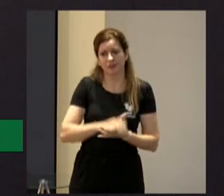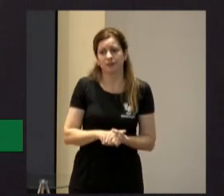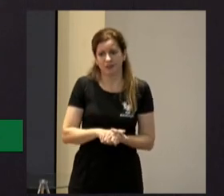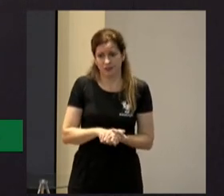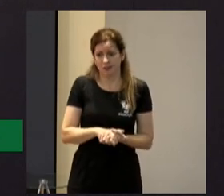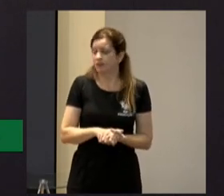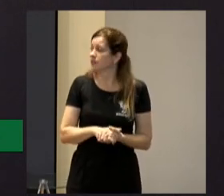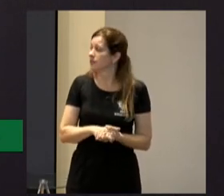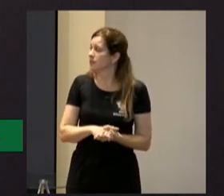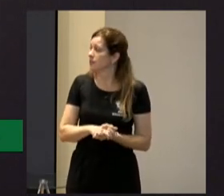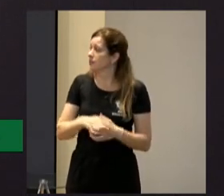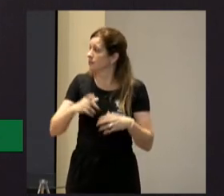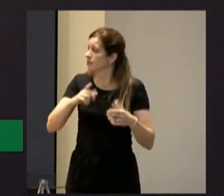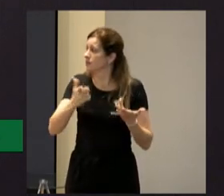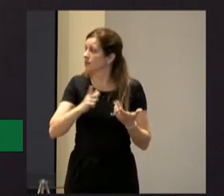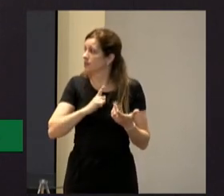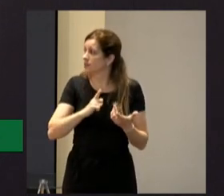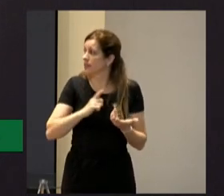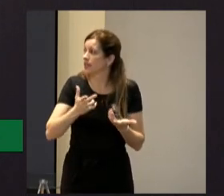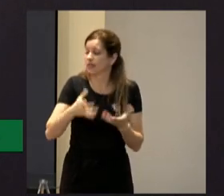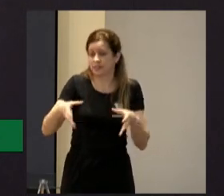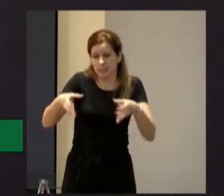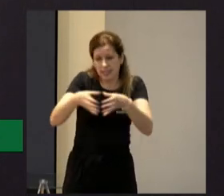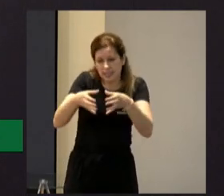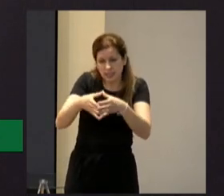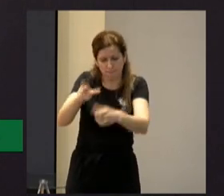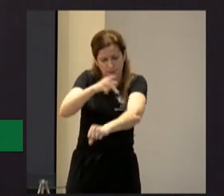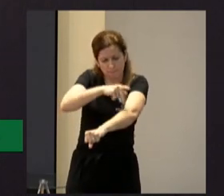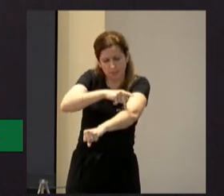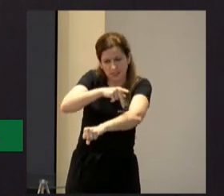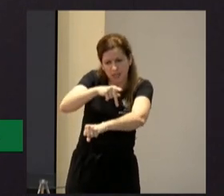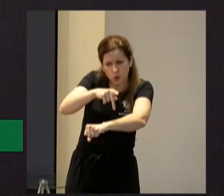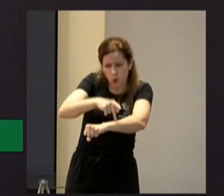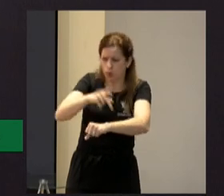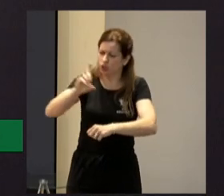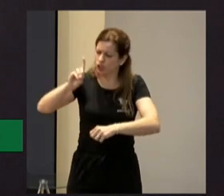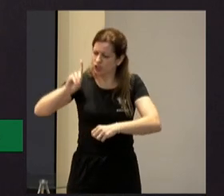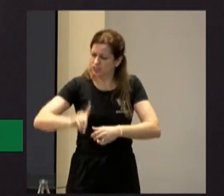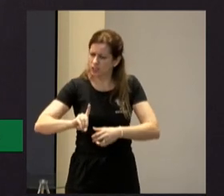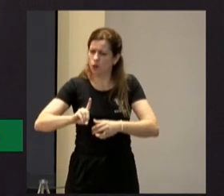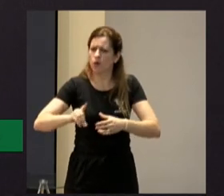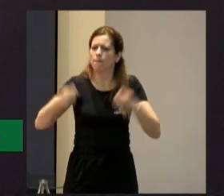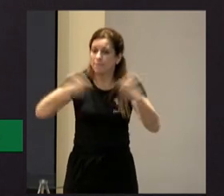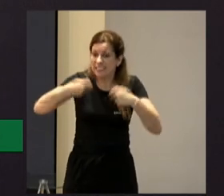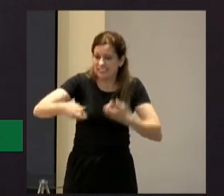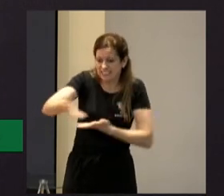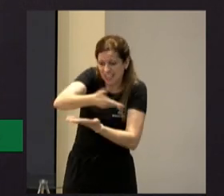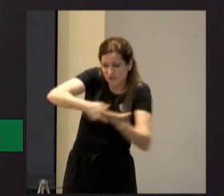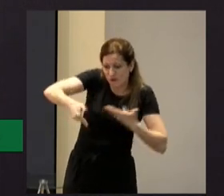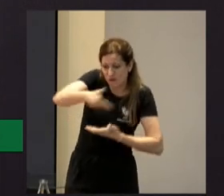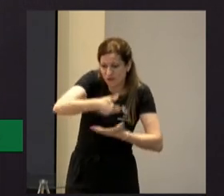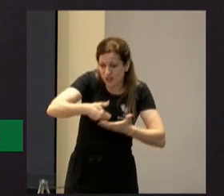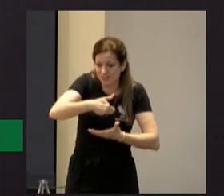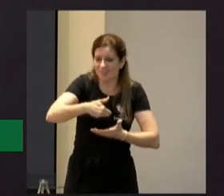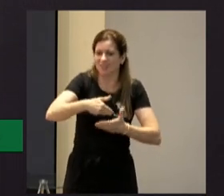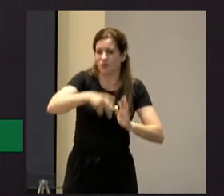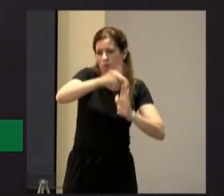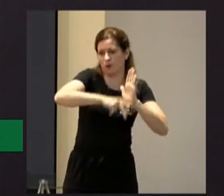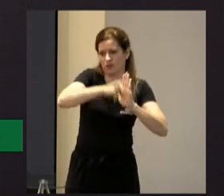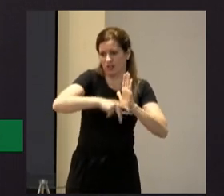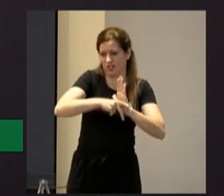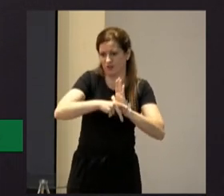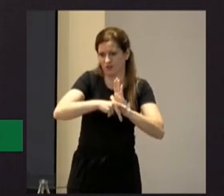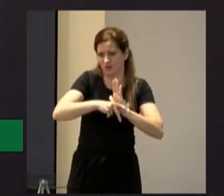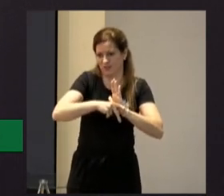aí, tanto a direção como a equipe pedagógica, envolvida totalmente, 100% no projeto.